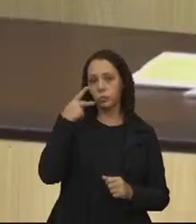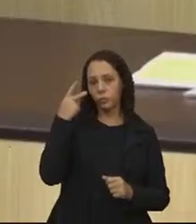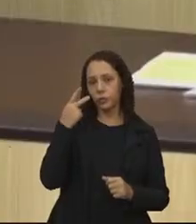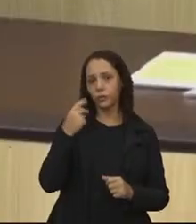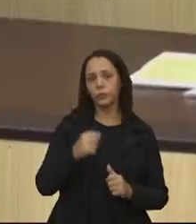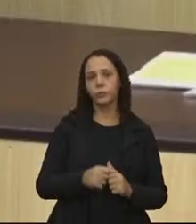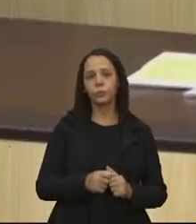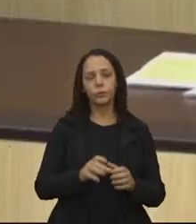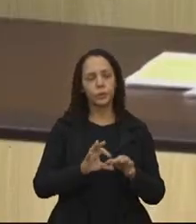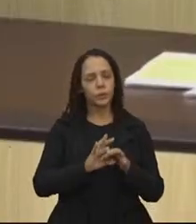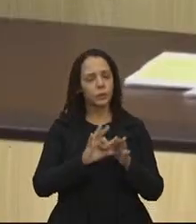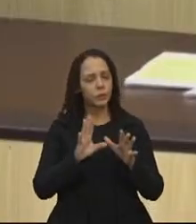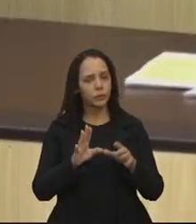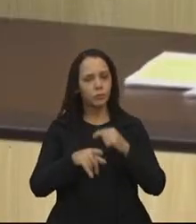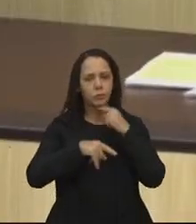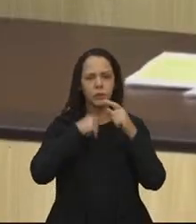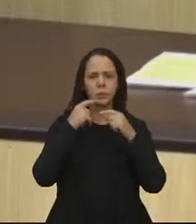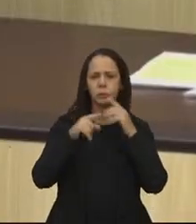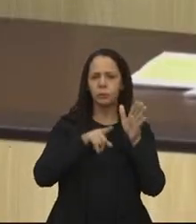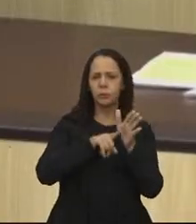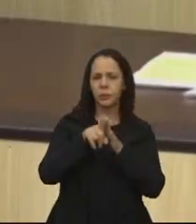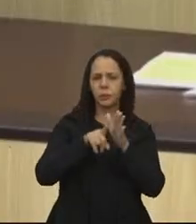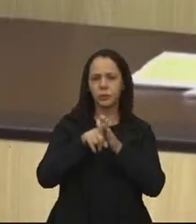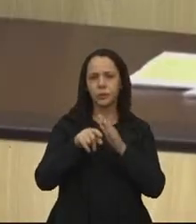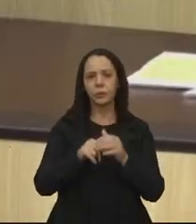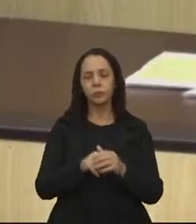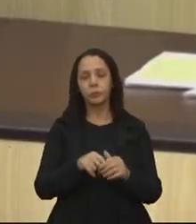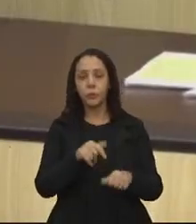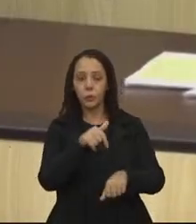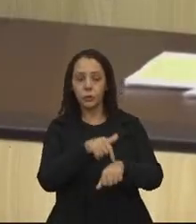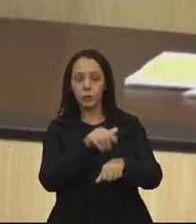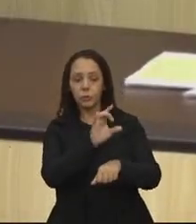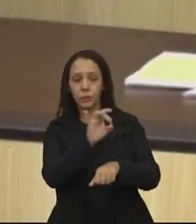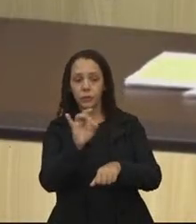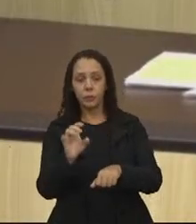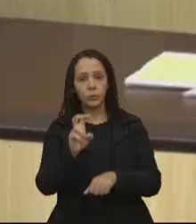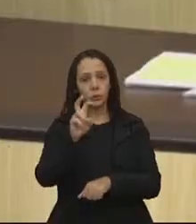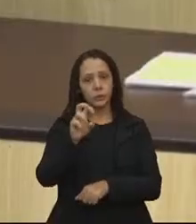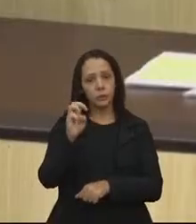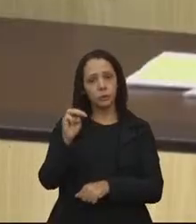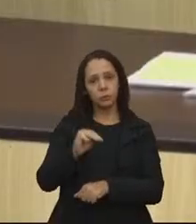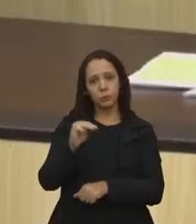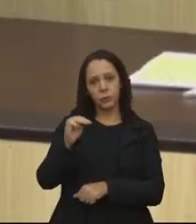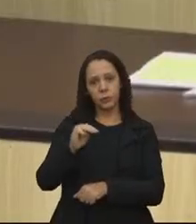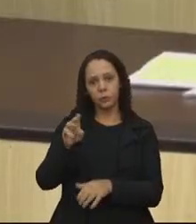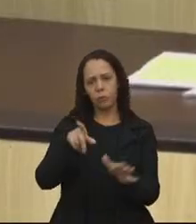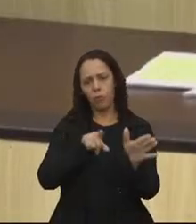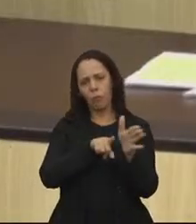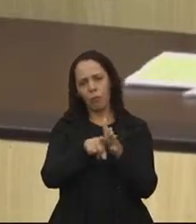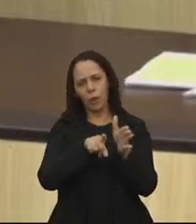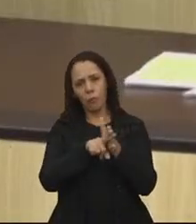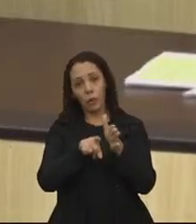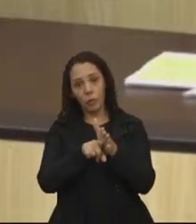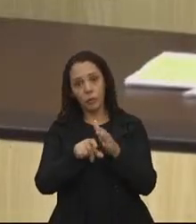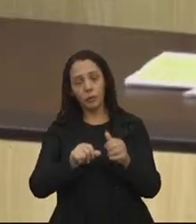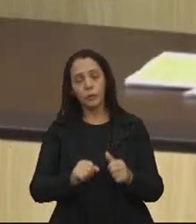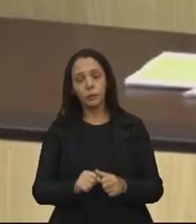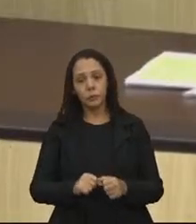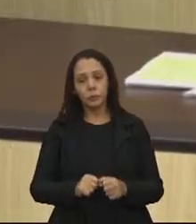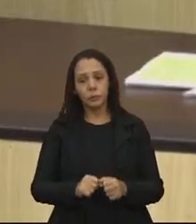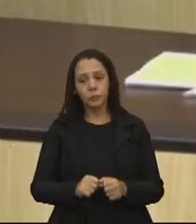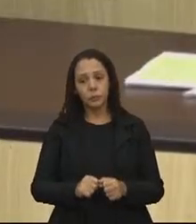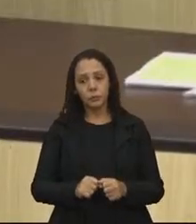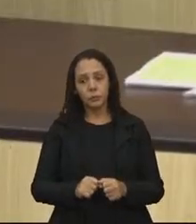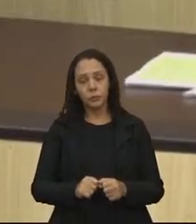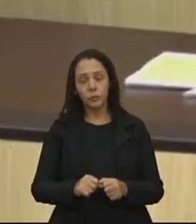para esclarecimentos, dúvidas. Assim, cada vereador terá o tempo de 5 minutos para fazer suas perguntas e questionamentos,